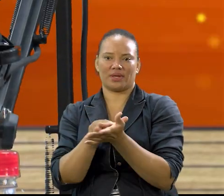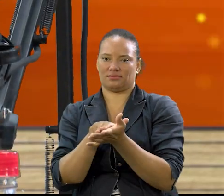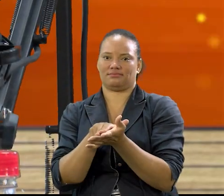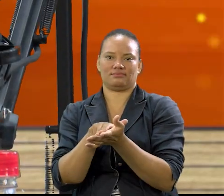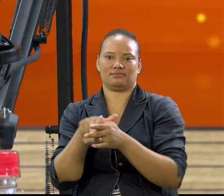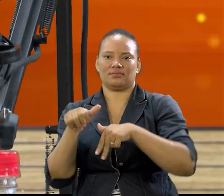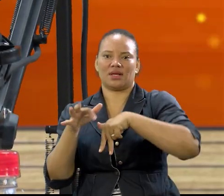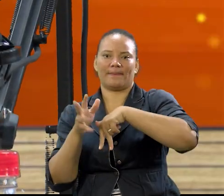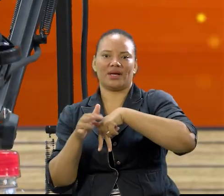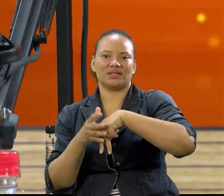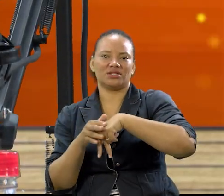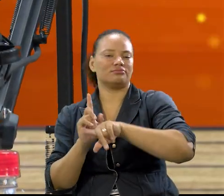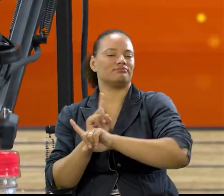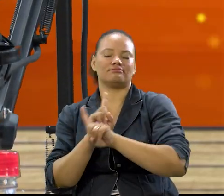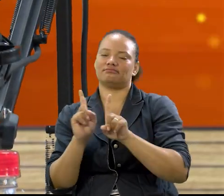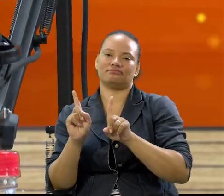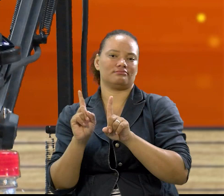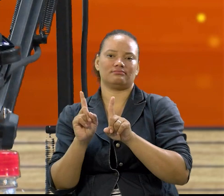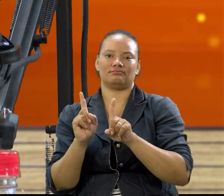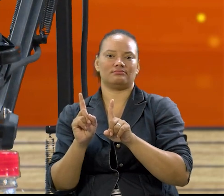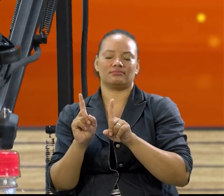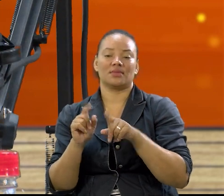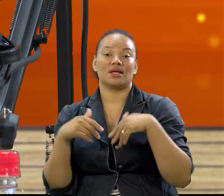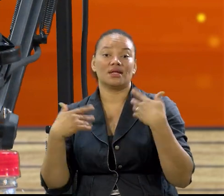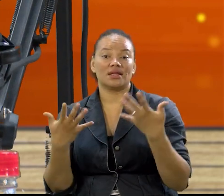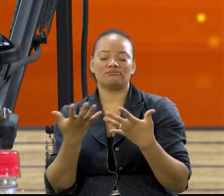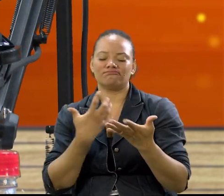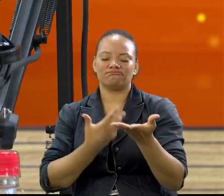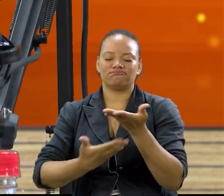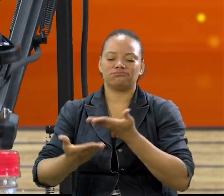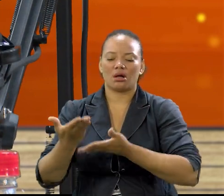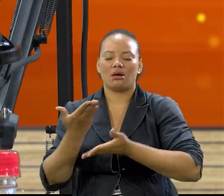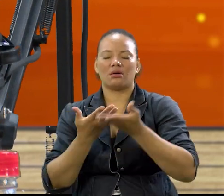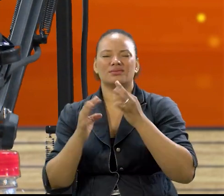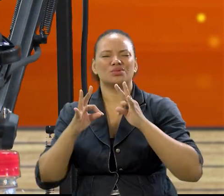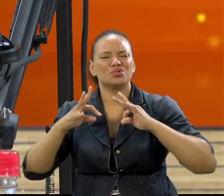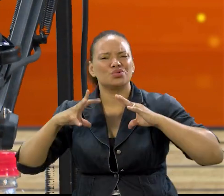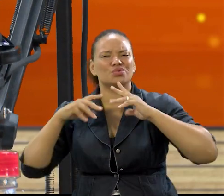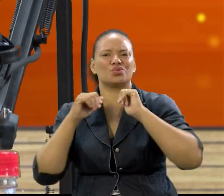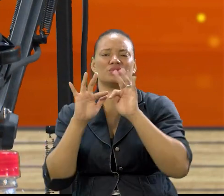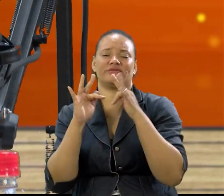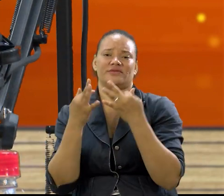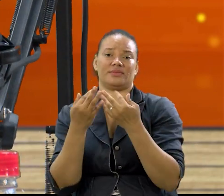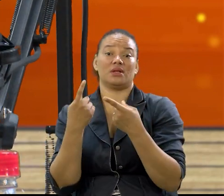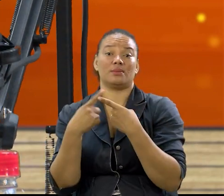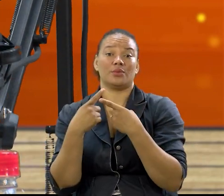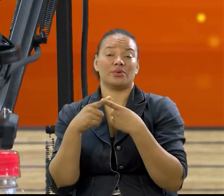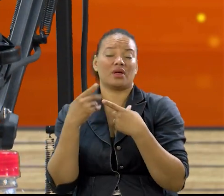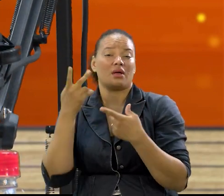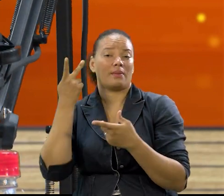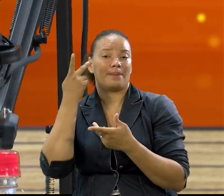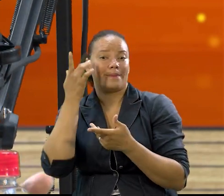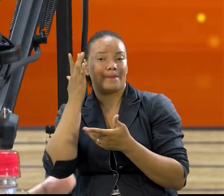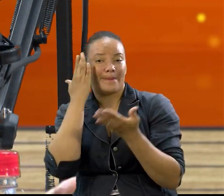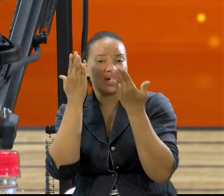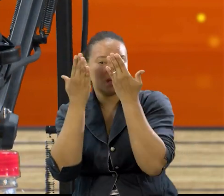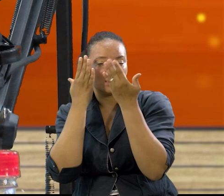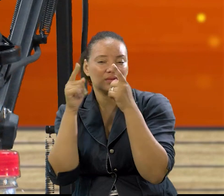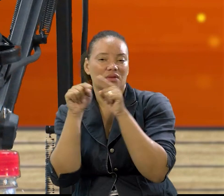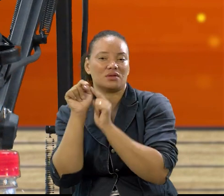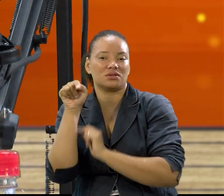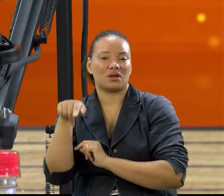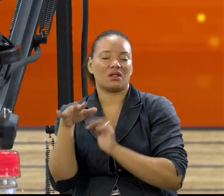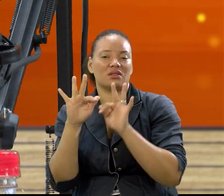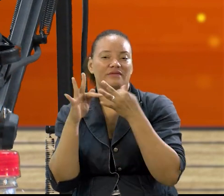criança Pediátrico então causa essa comoção e e envolve toda a família e a gente acaba